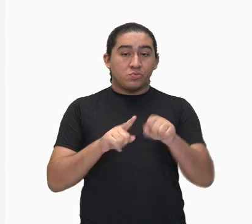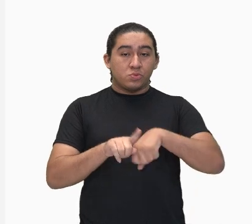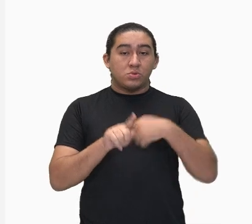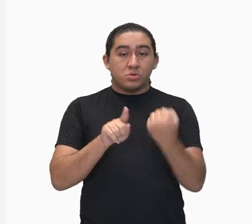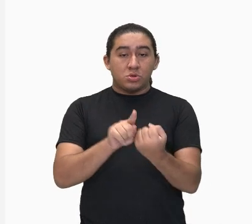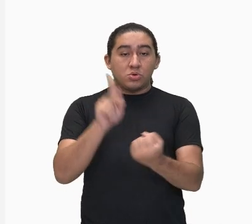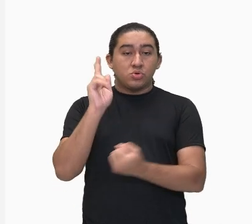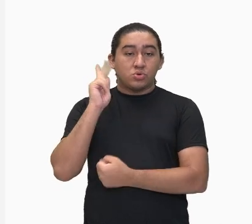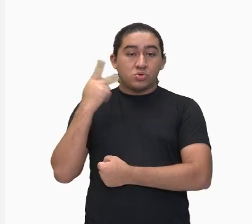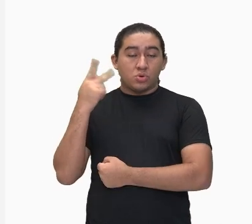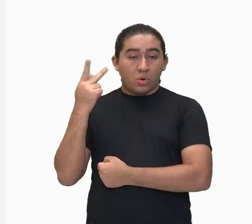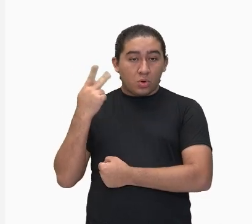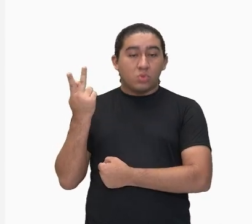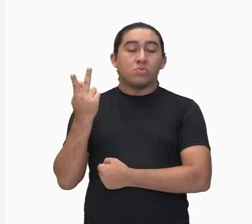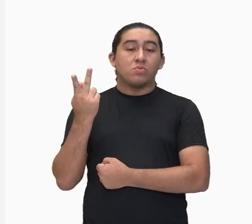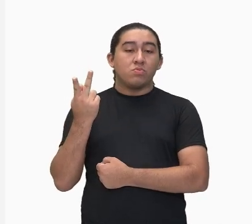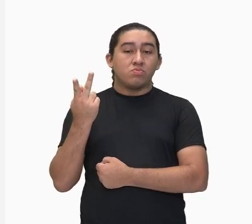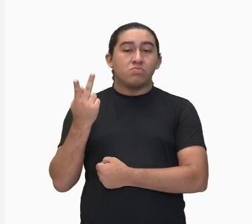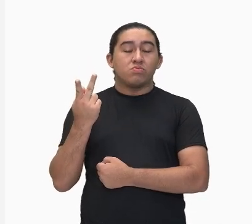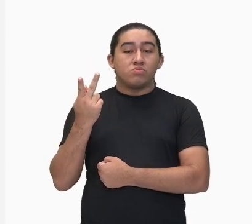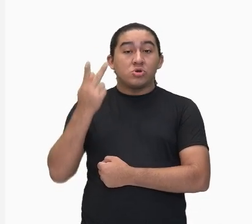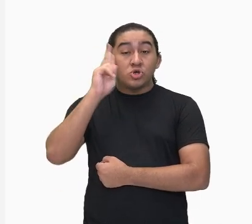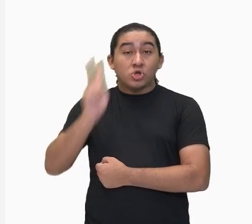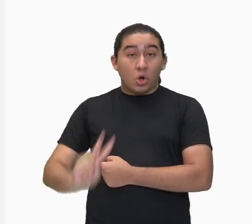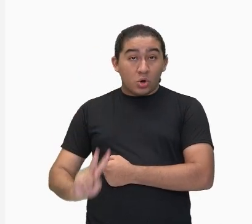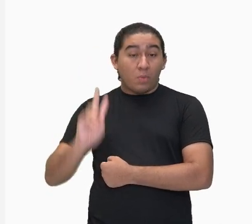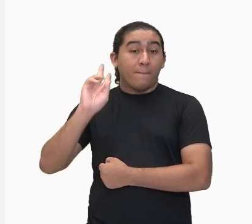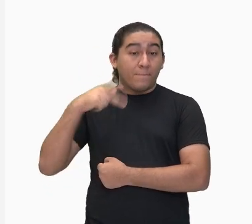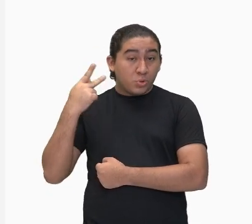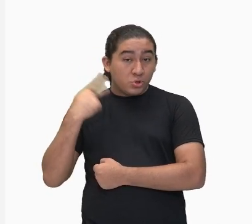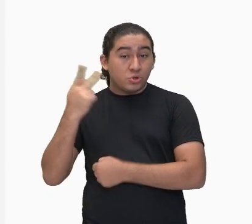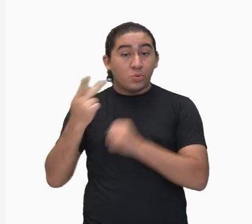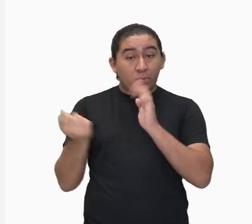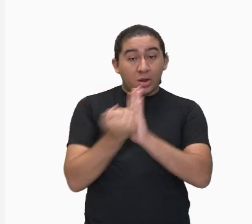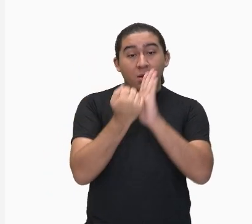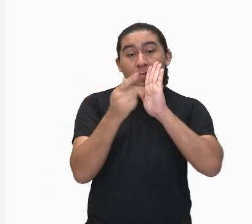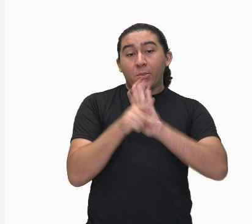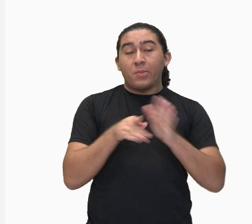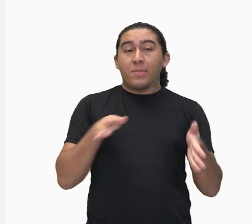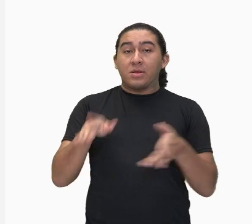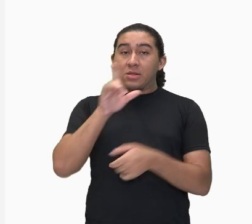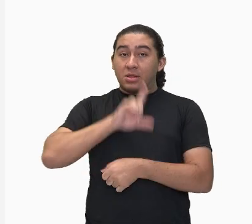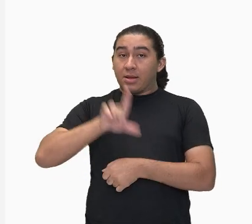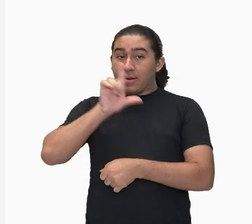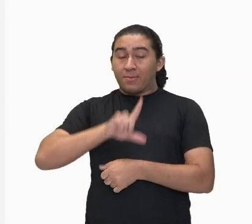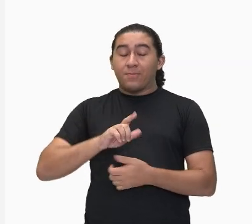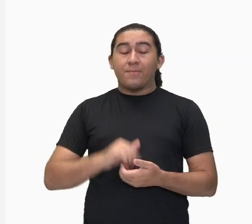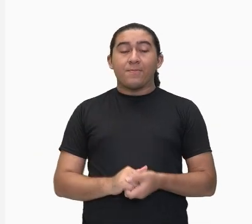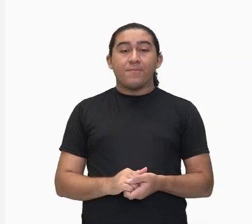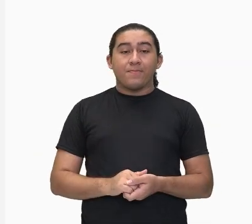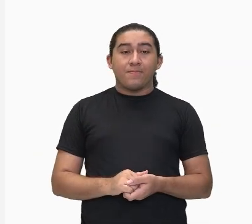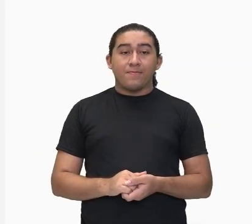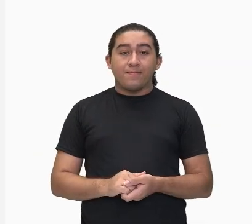aspectos sociais, históricos e políticos que marcaram o período literário.